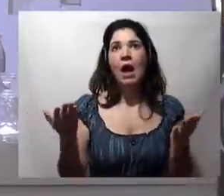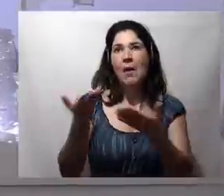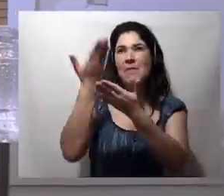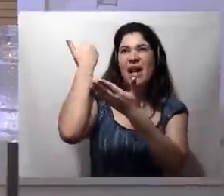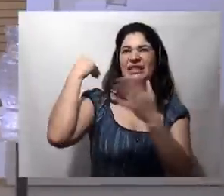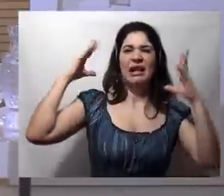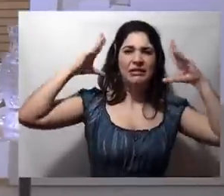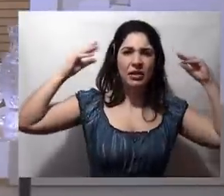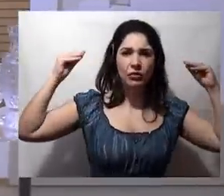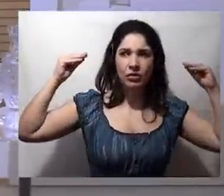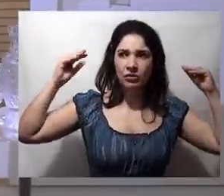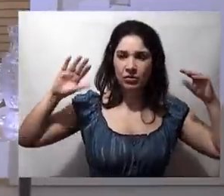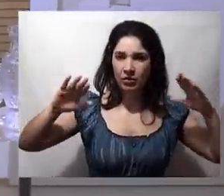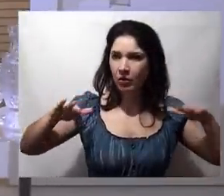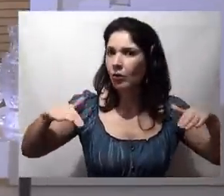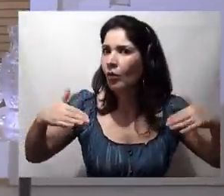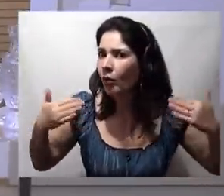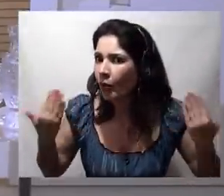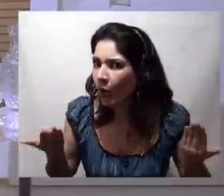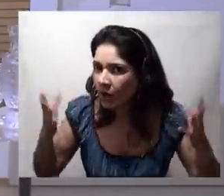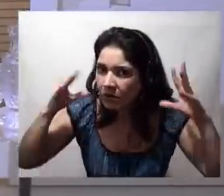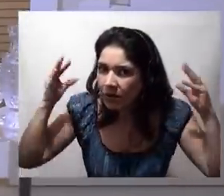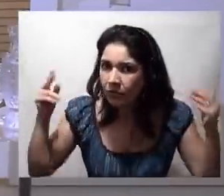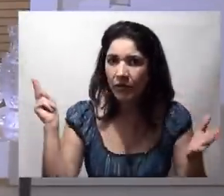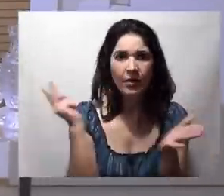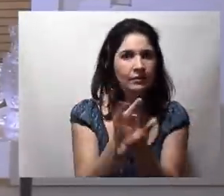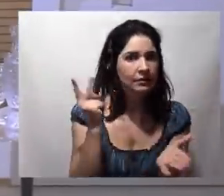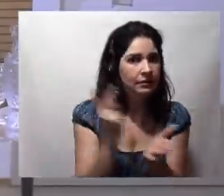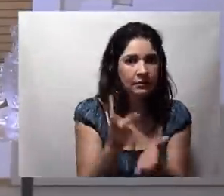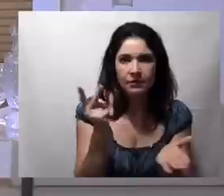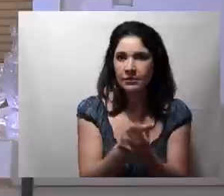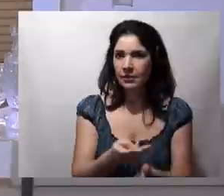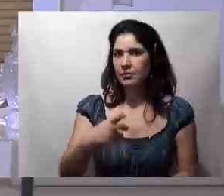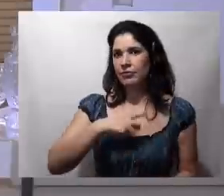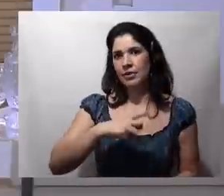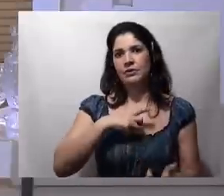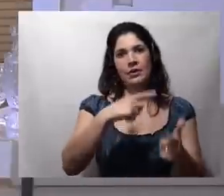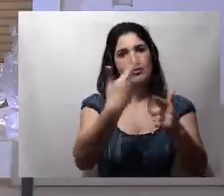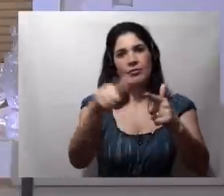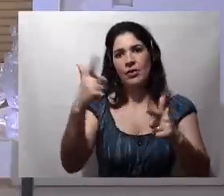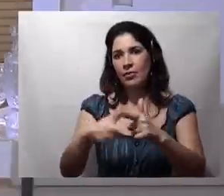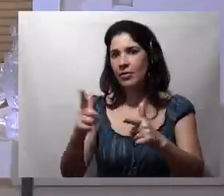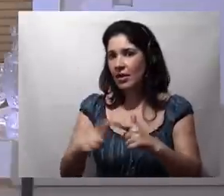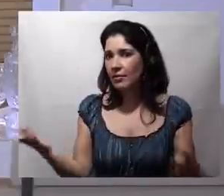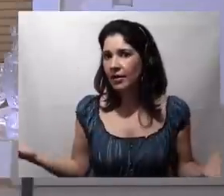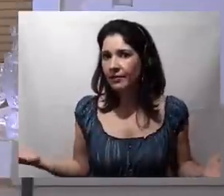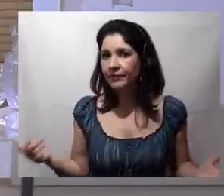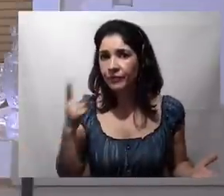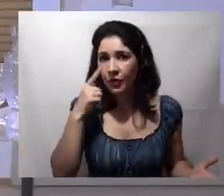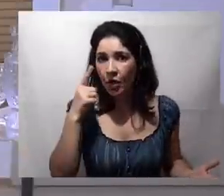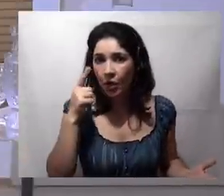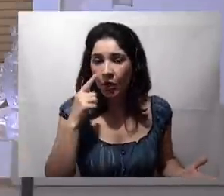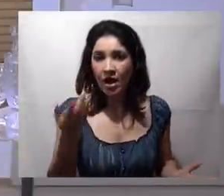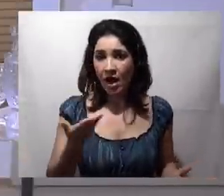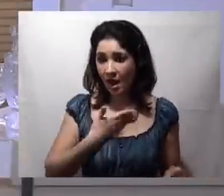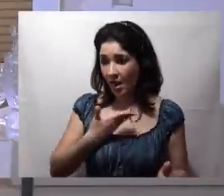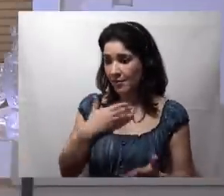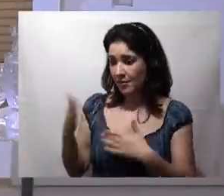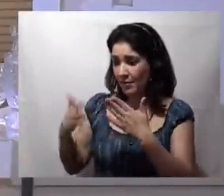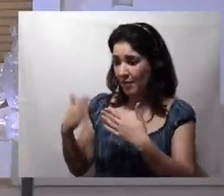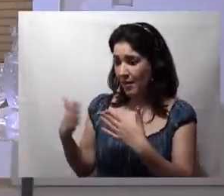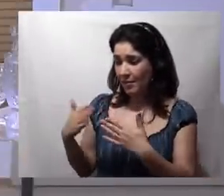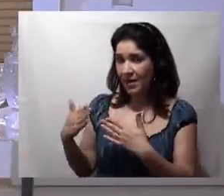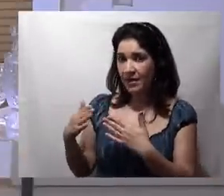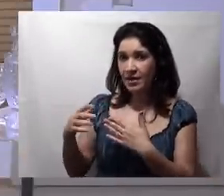tranquilo e os tempos não tem essa intensos é mas vejo o menino tava em casa passou mal